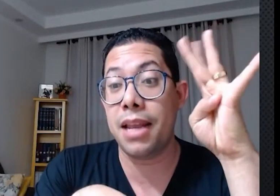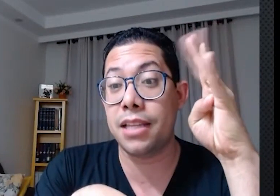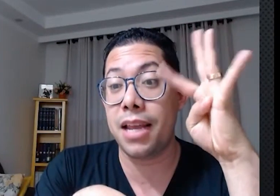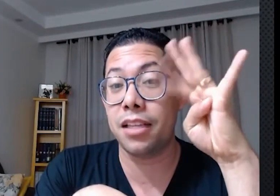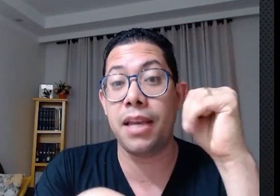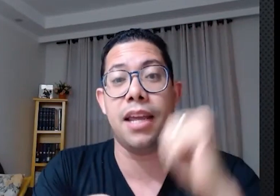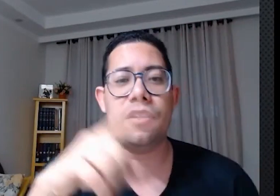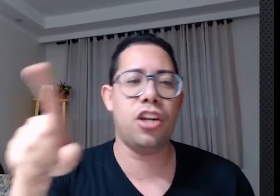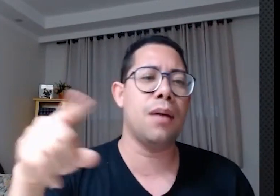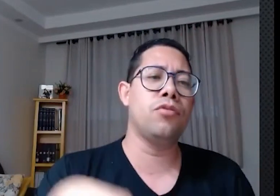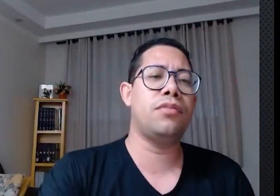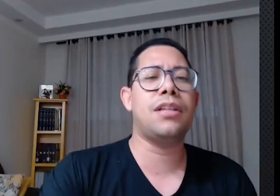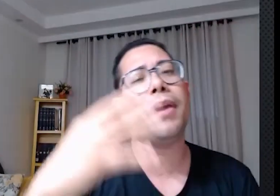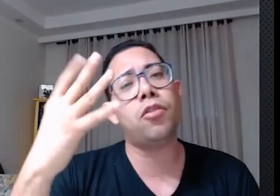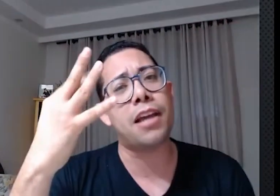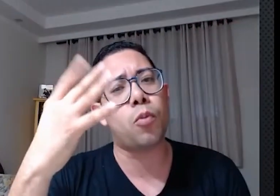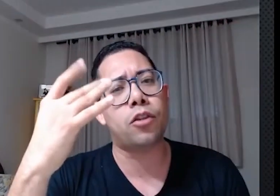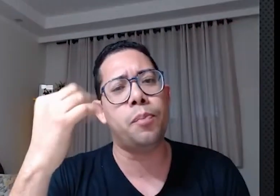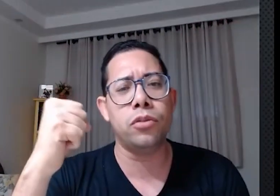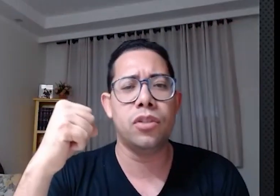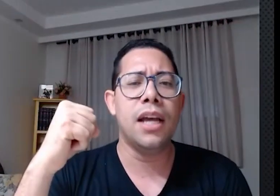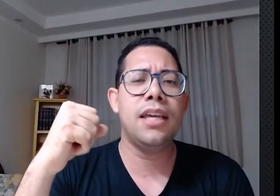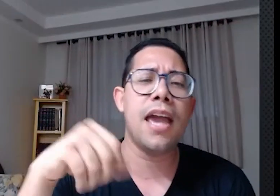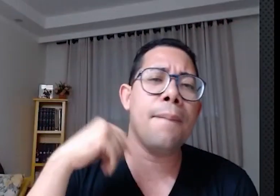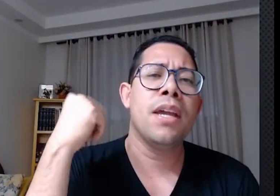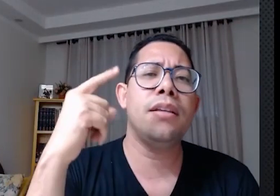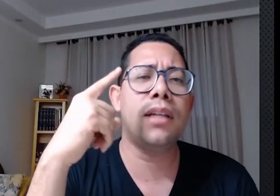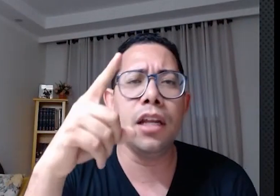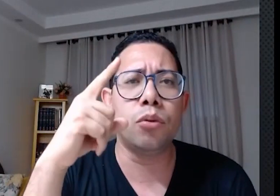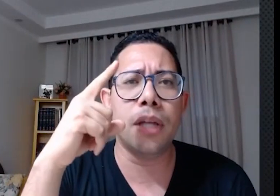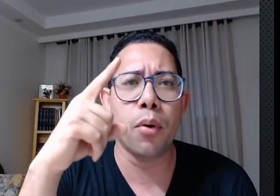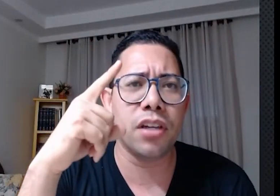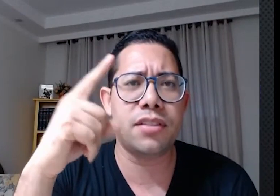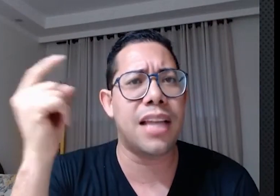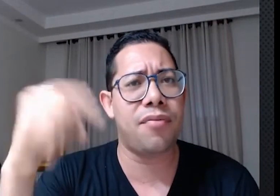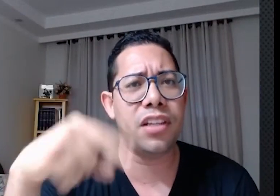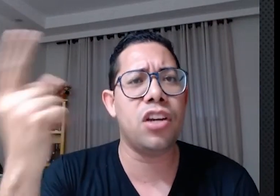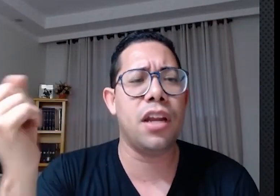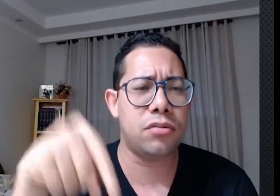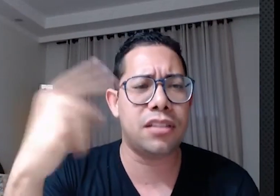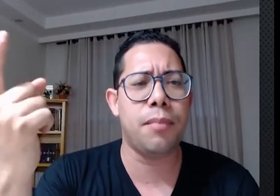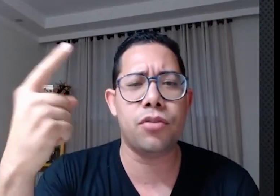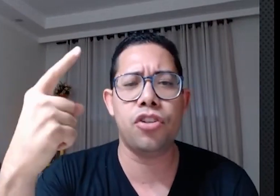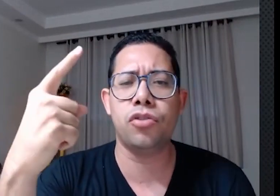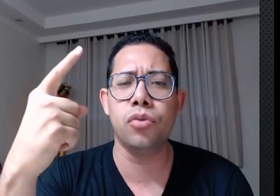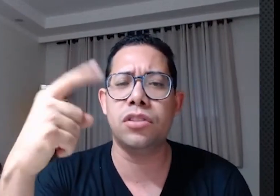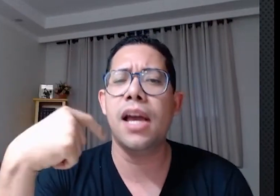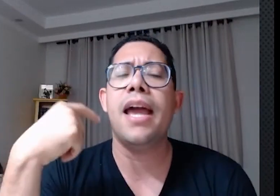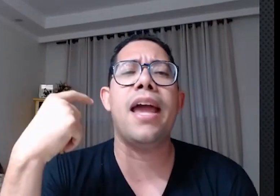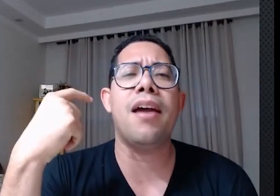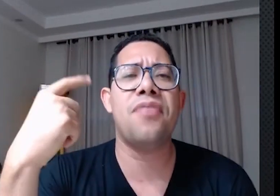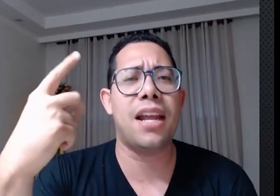Beleza. Chegamos no Novo Testamento, mais 4 pontos, que é escrito depois da vinda de Cristo, nascimento de